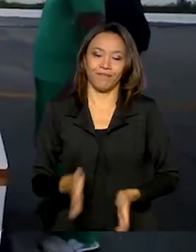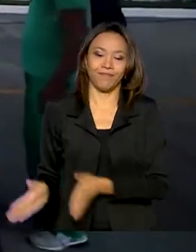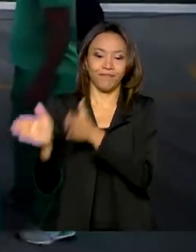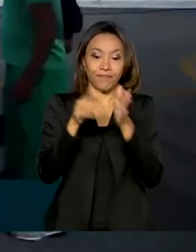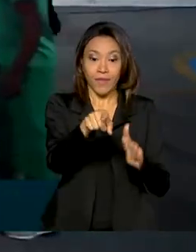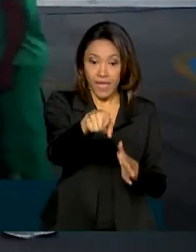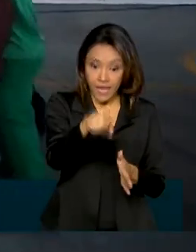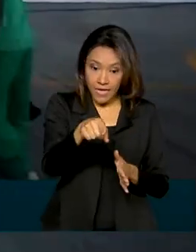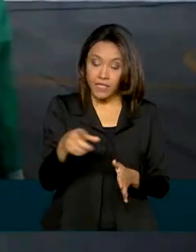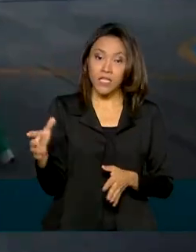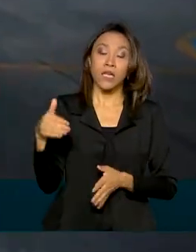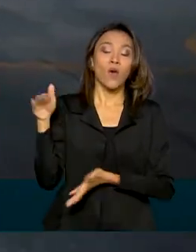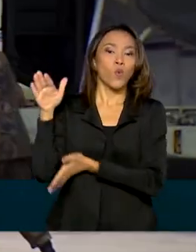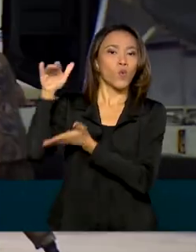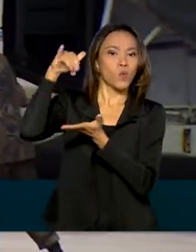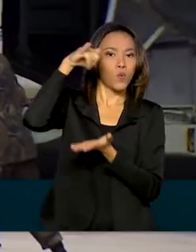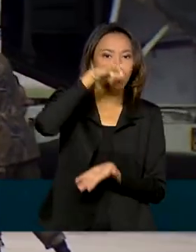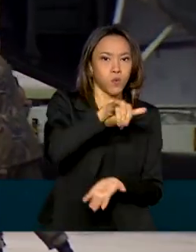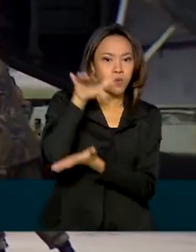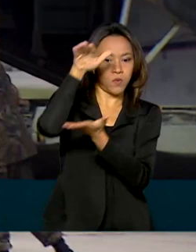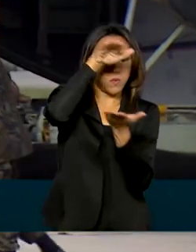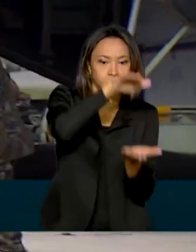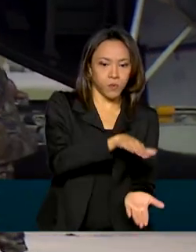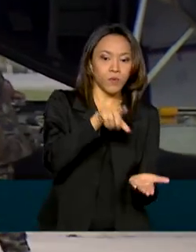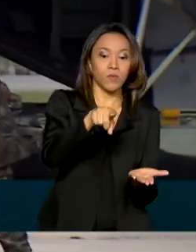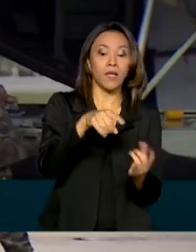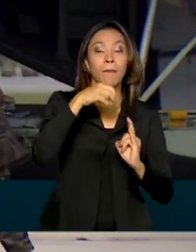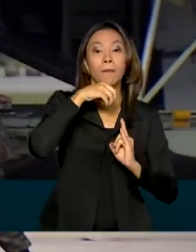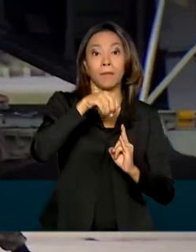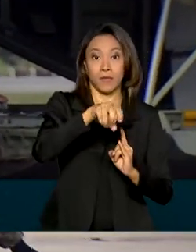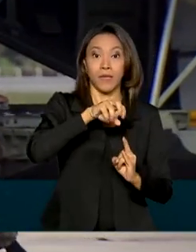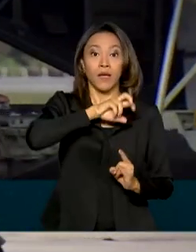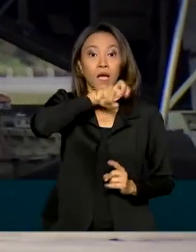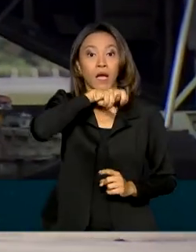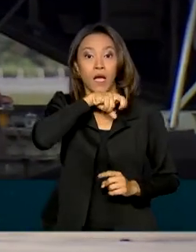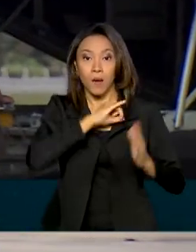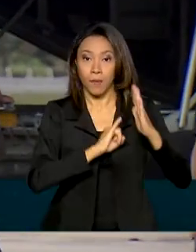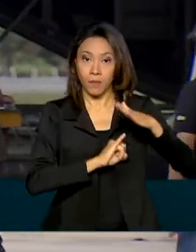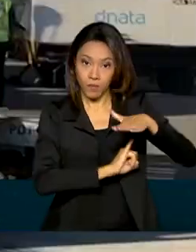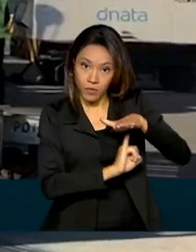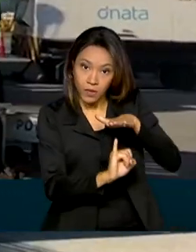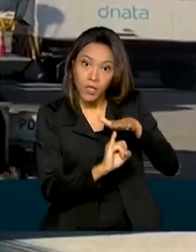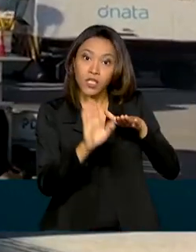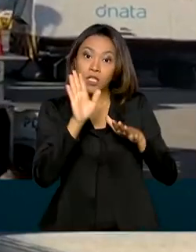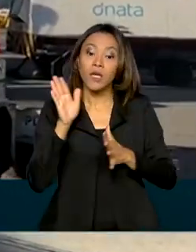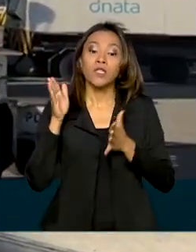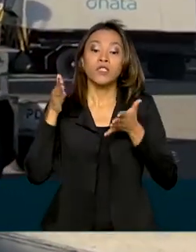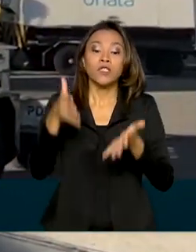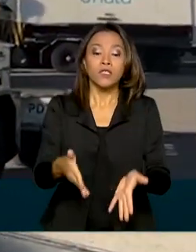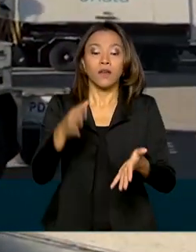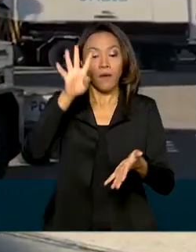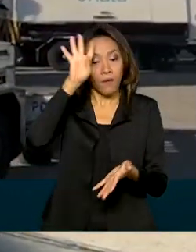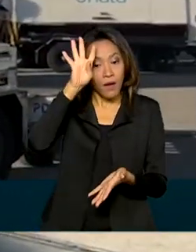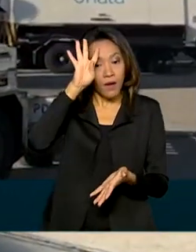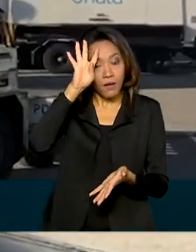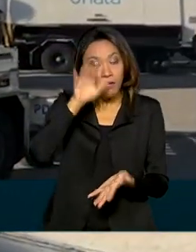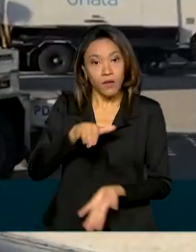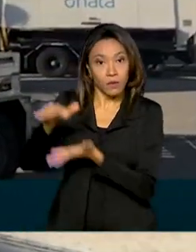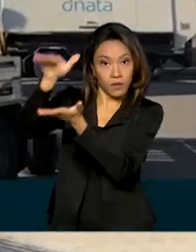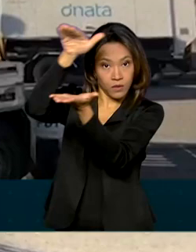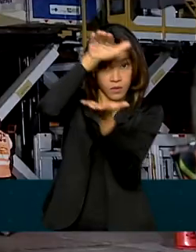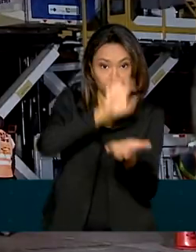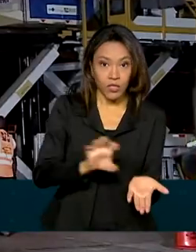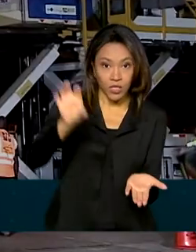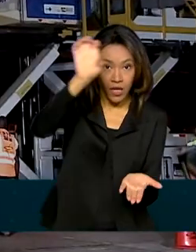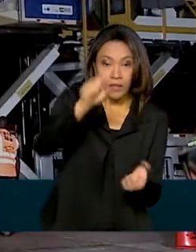lote da vacina Sinovac-Butantan chegam a testa quarta-feira em todos os estados e no Distrito Federal. A meta é